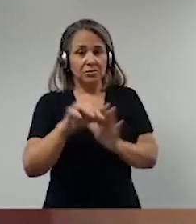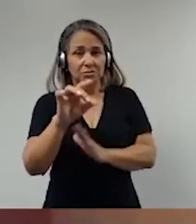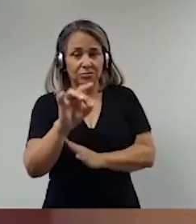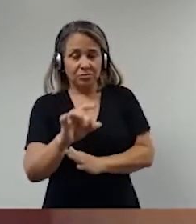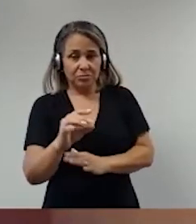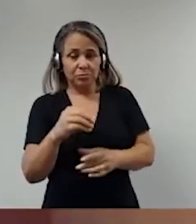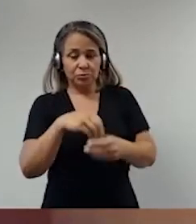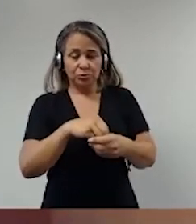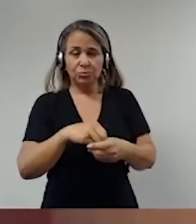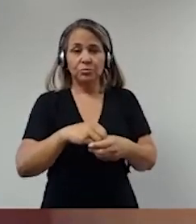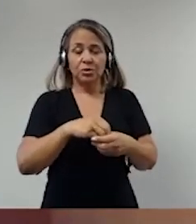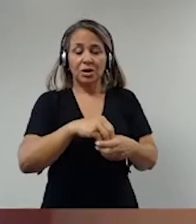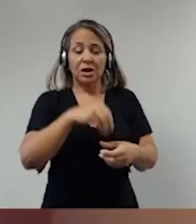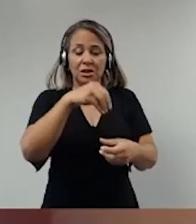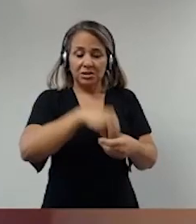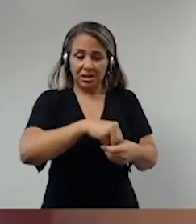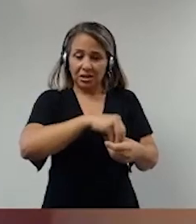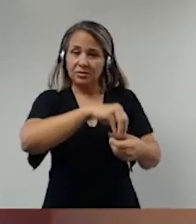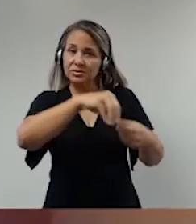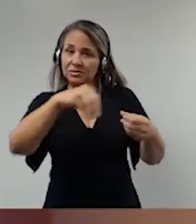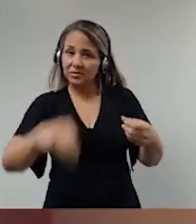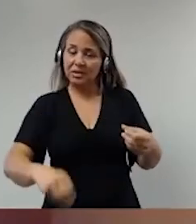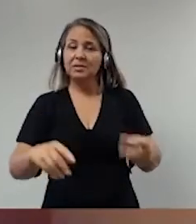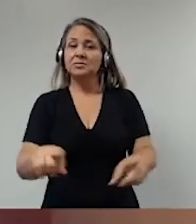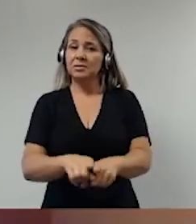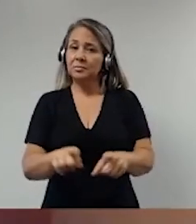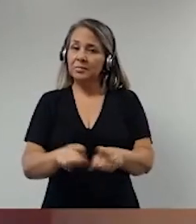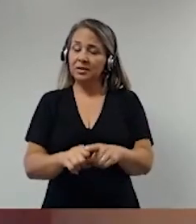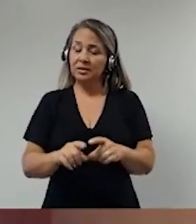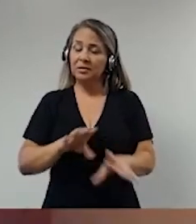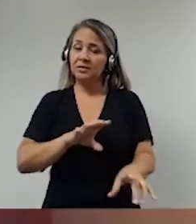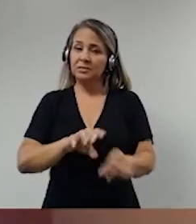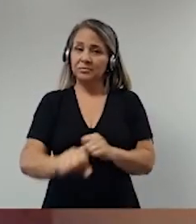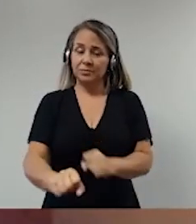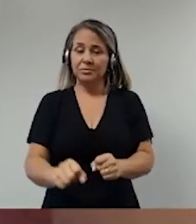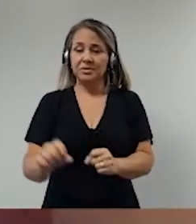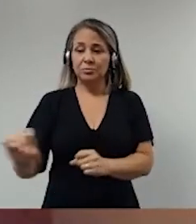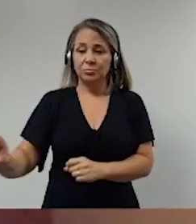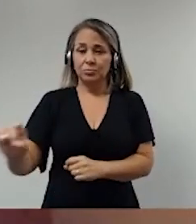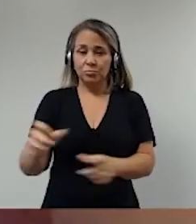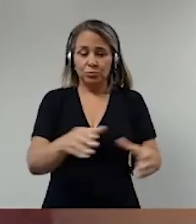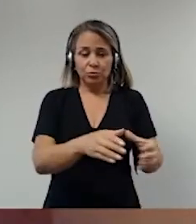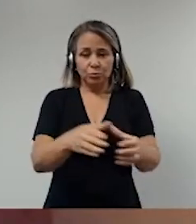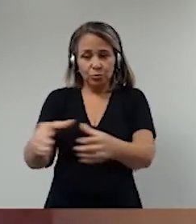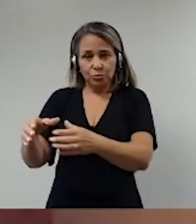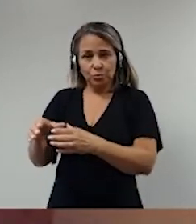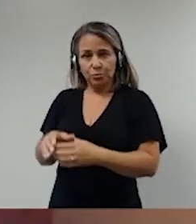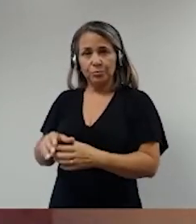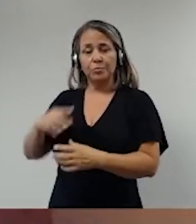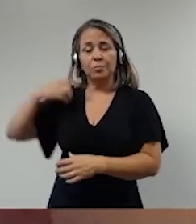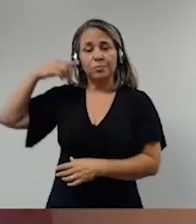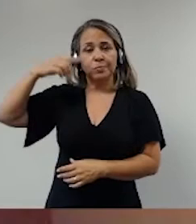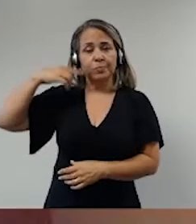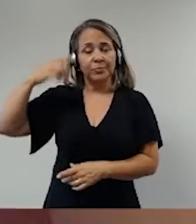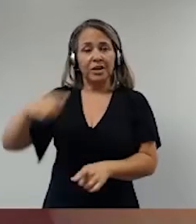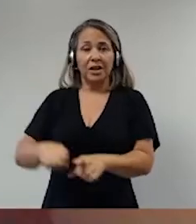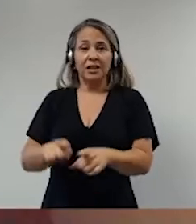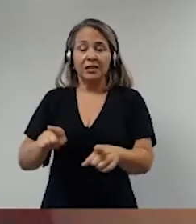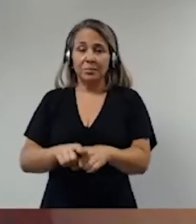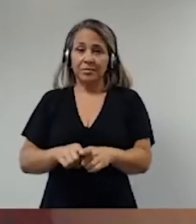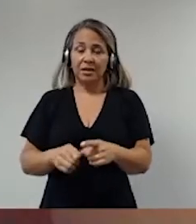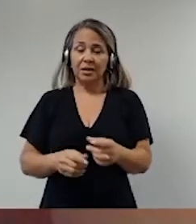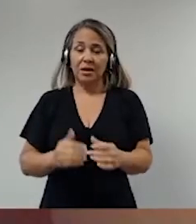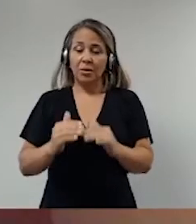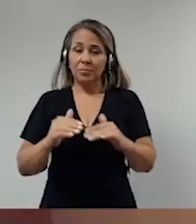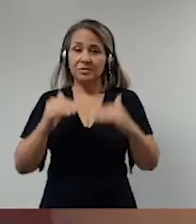vista interno como externo, estou falando internamente, eu estou falando do processo de formação dos quadros da advocacia e estou falando do processo de formação